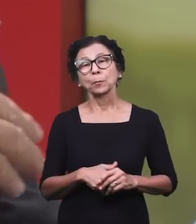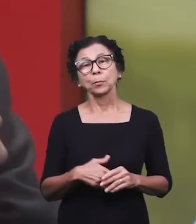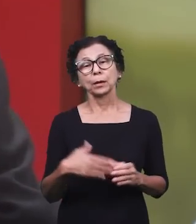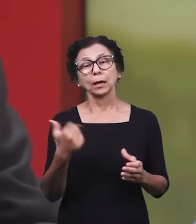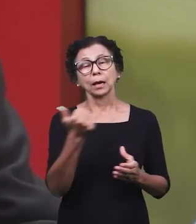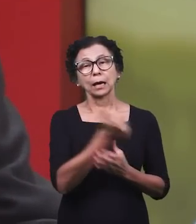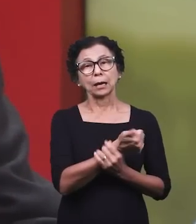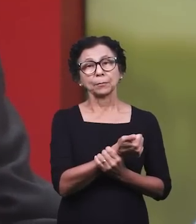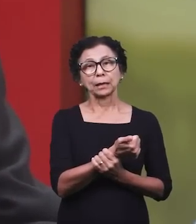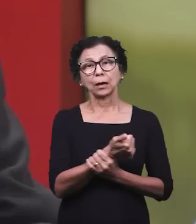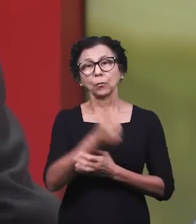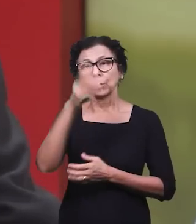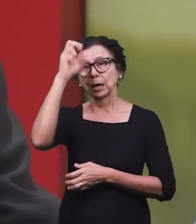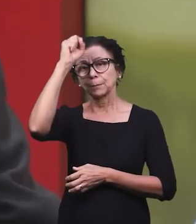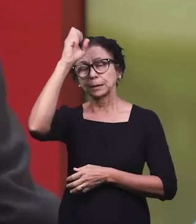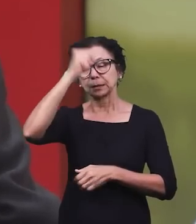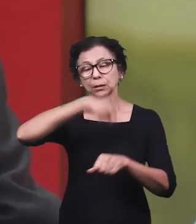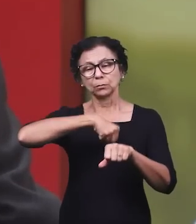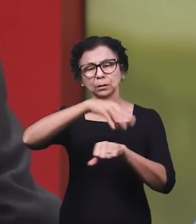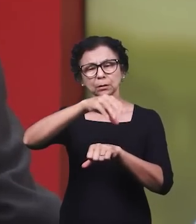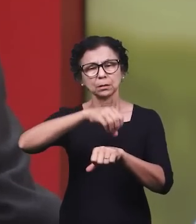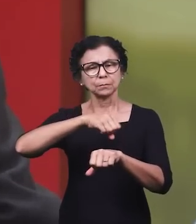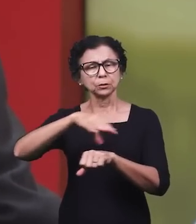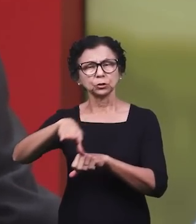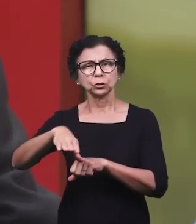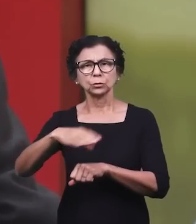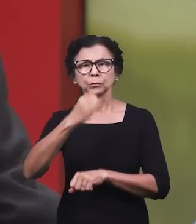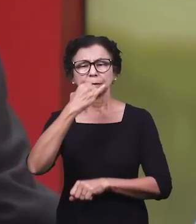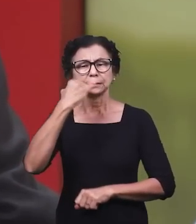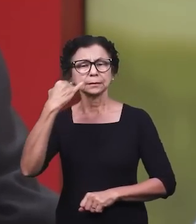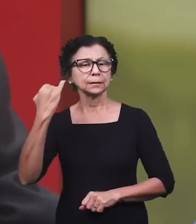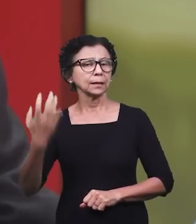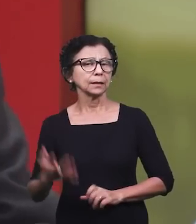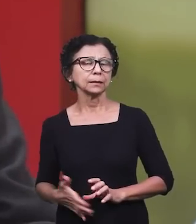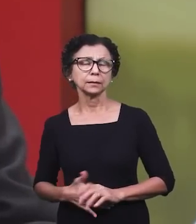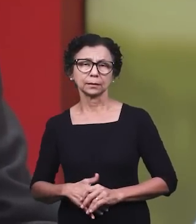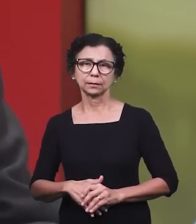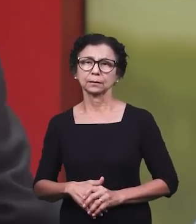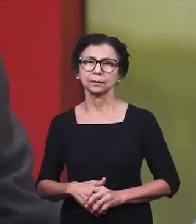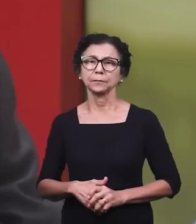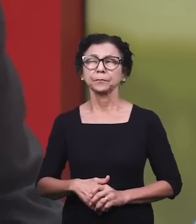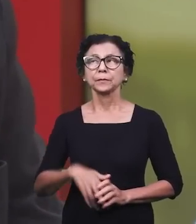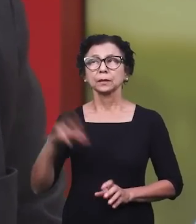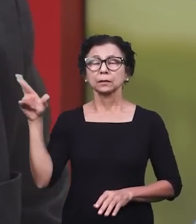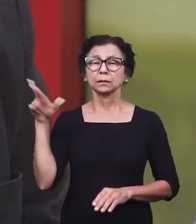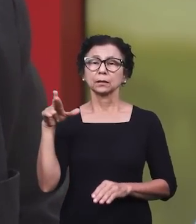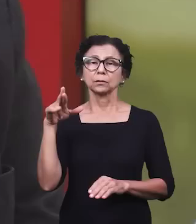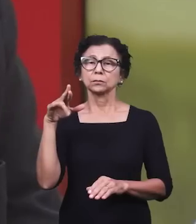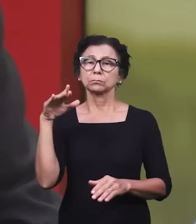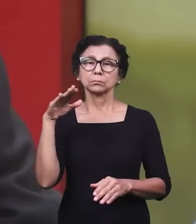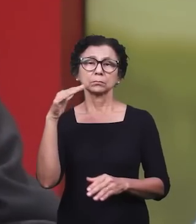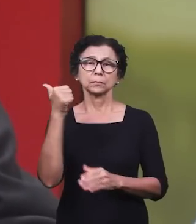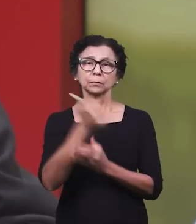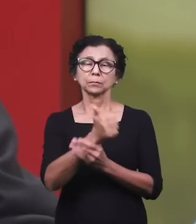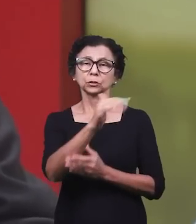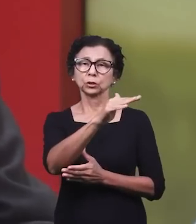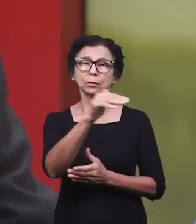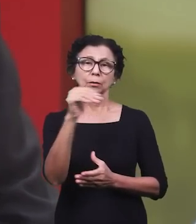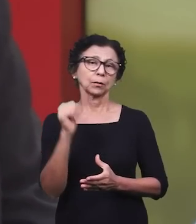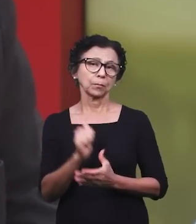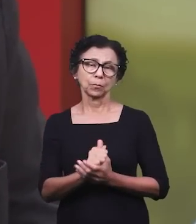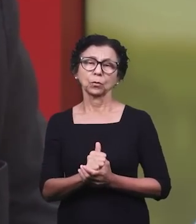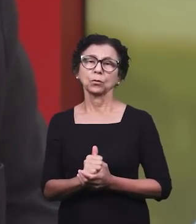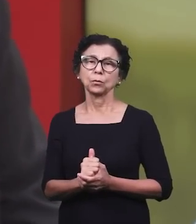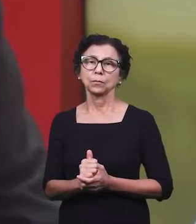receber, transmitir aquilo que recebeu de Deus, que foi chamado para um projeto glorioso que não estava na cabeça dele. Não foi